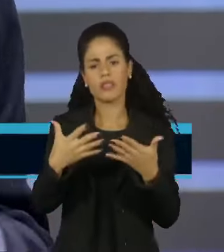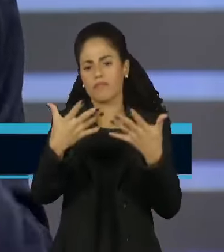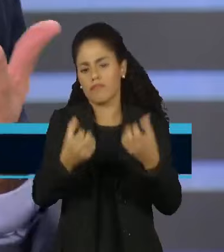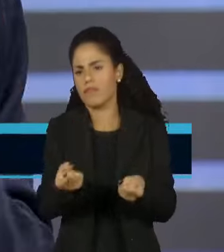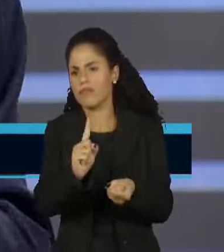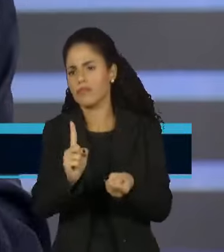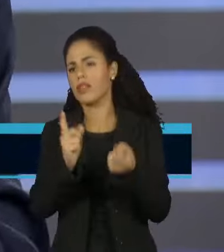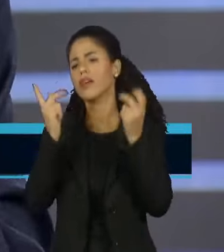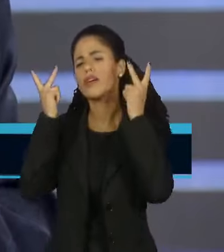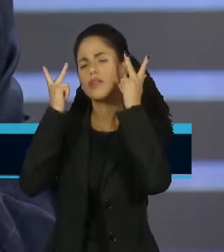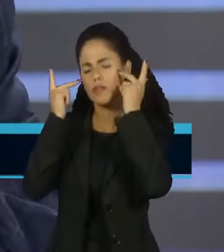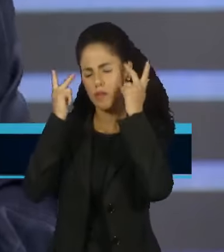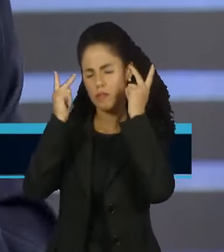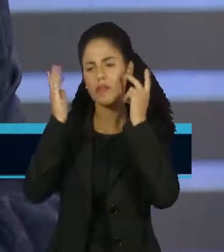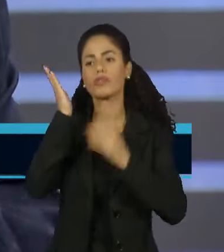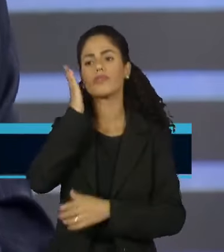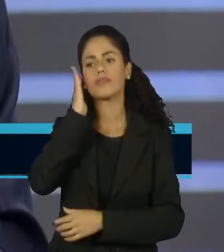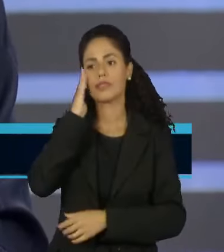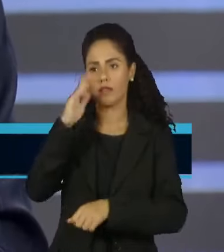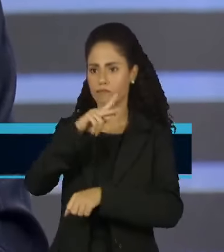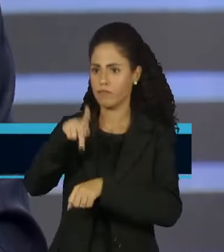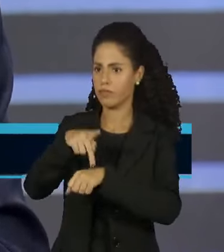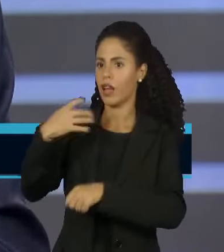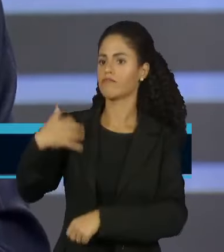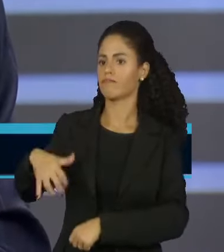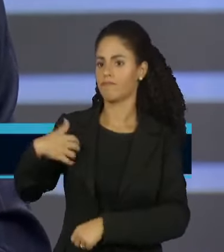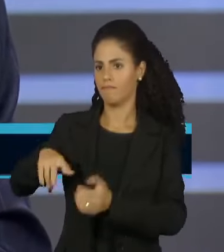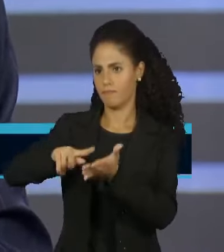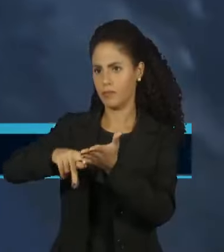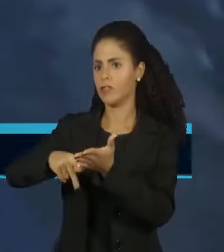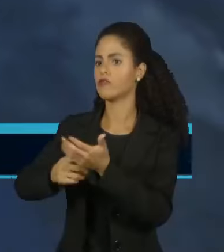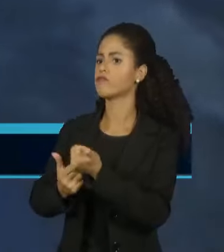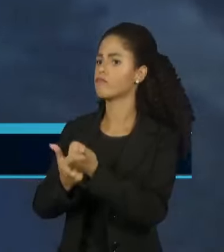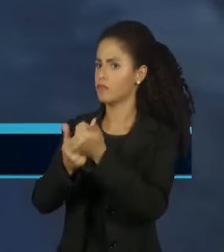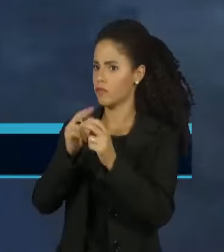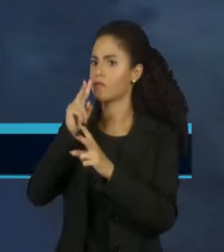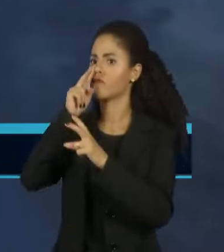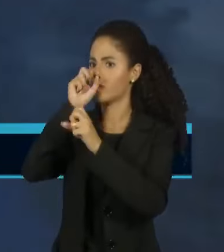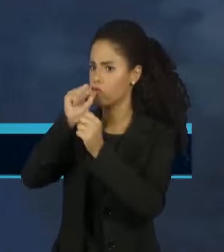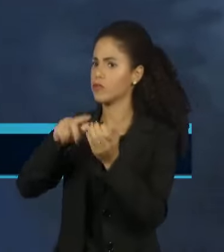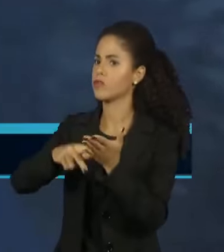e é normal, a Argentina sempre foi um país muito sindicalizado, muito forte.